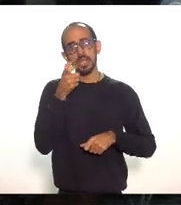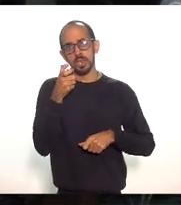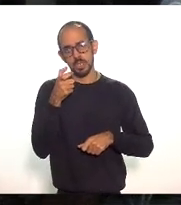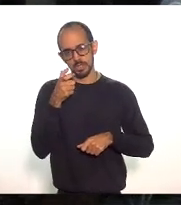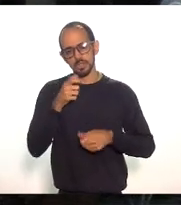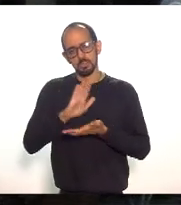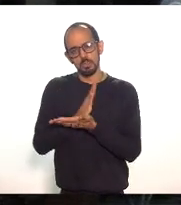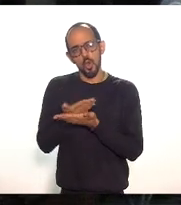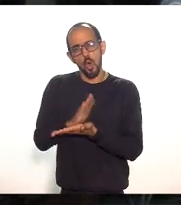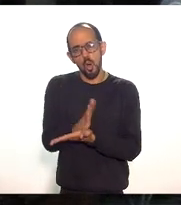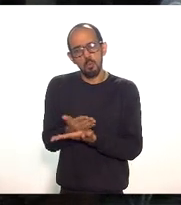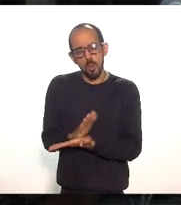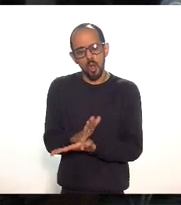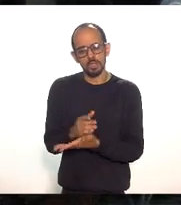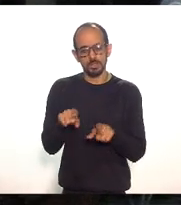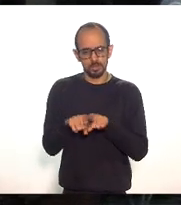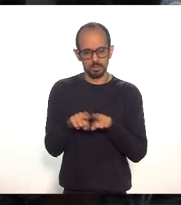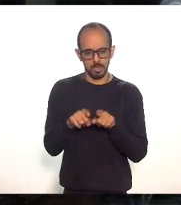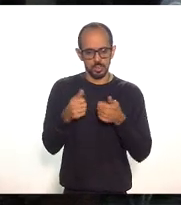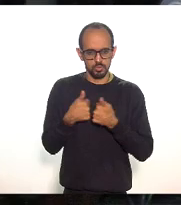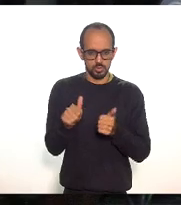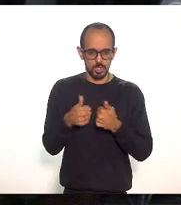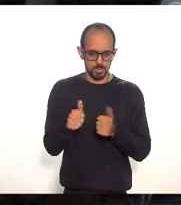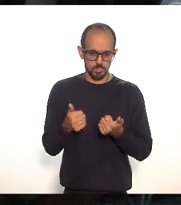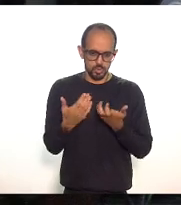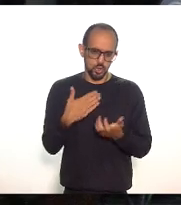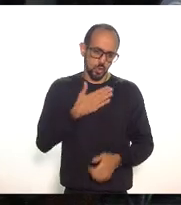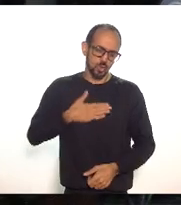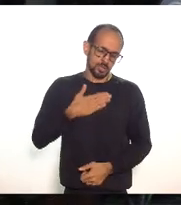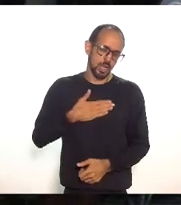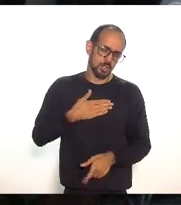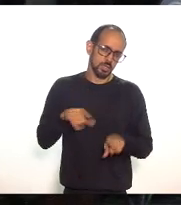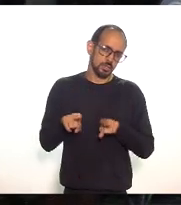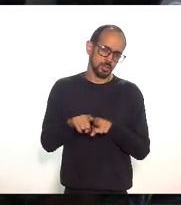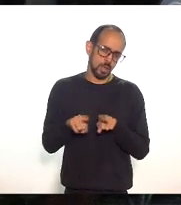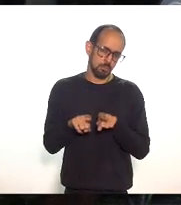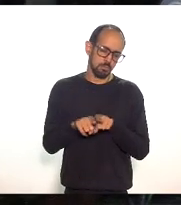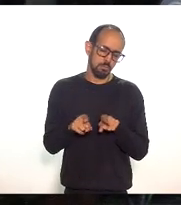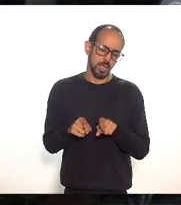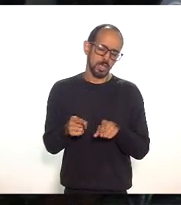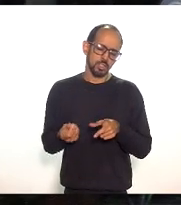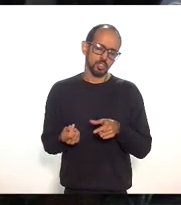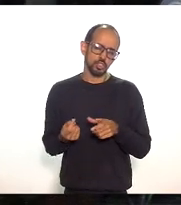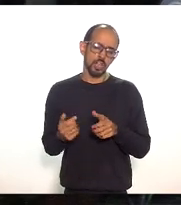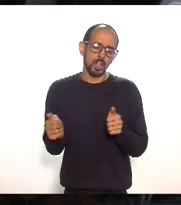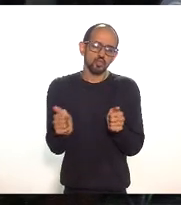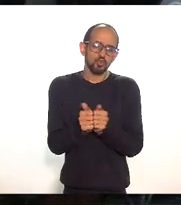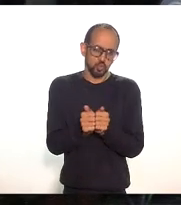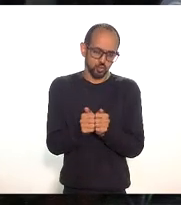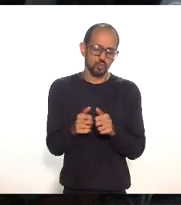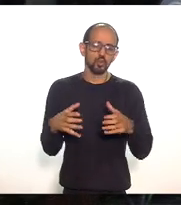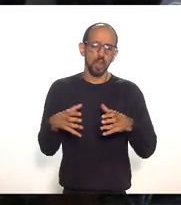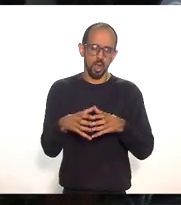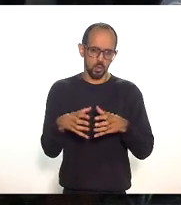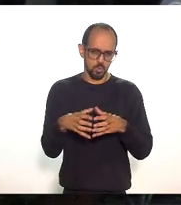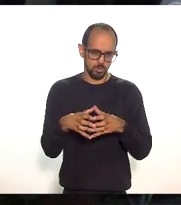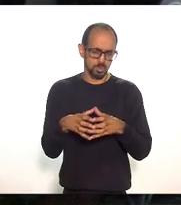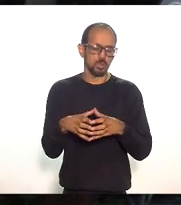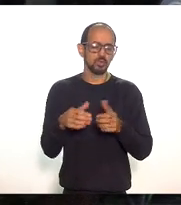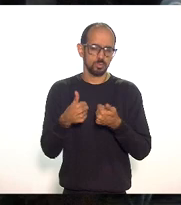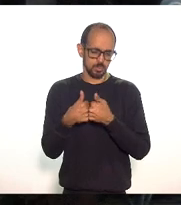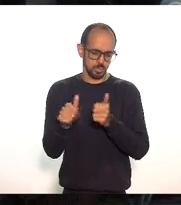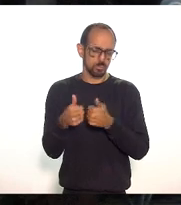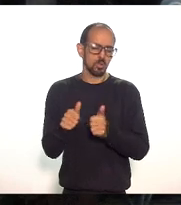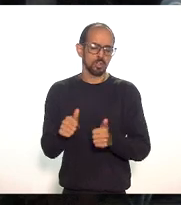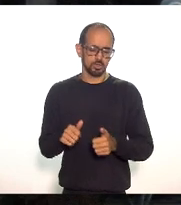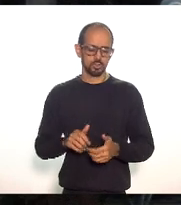incomodado bastante, essa questão dos transportes. Então, eu gostaria desde já de me incluir aí também, participando dessa